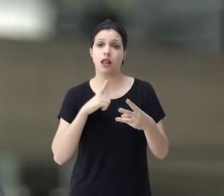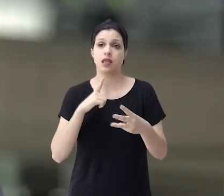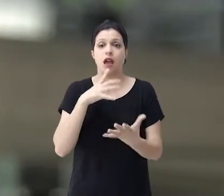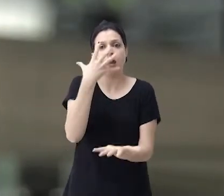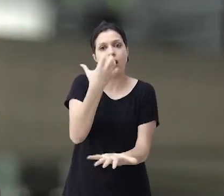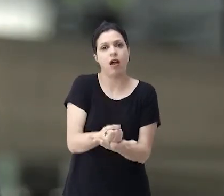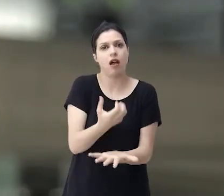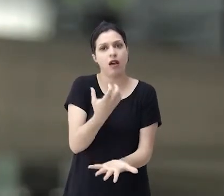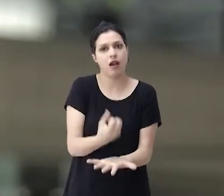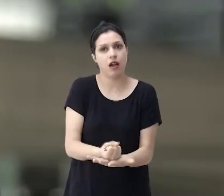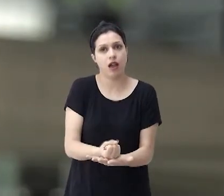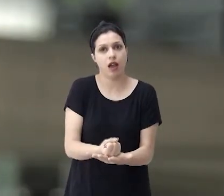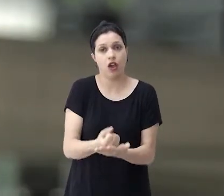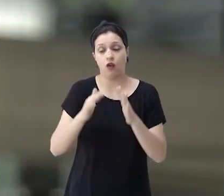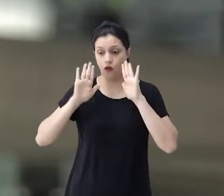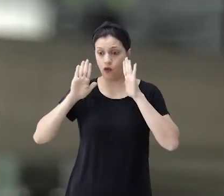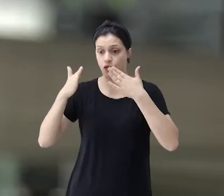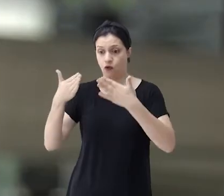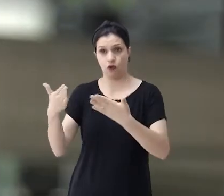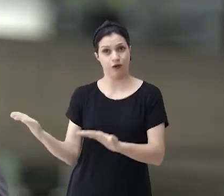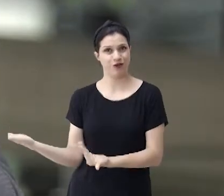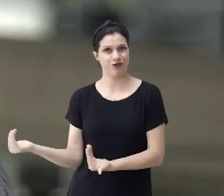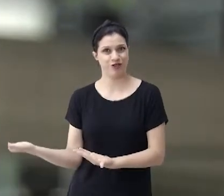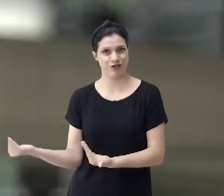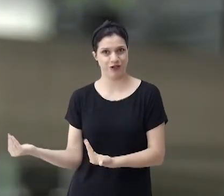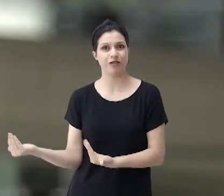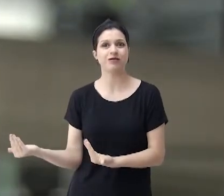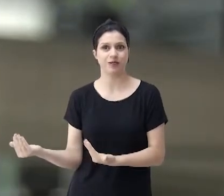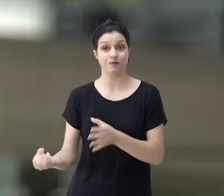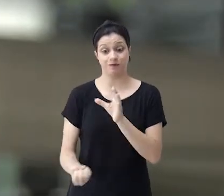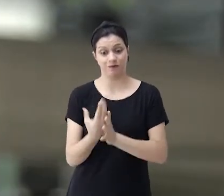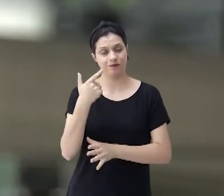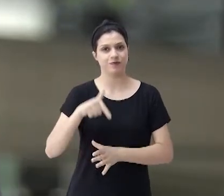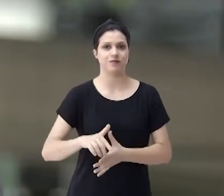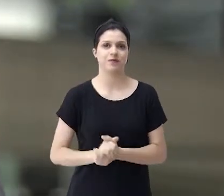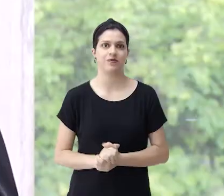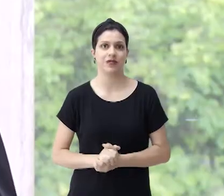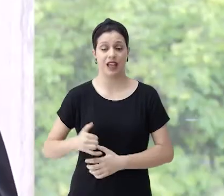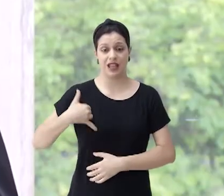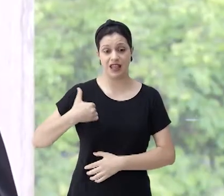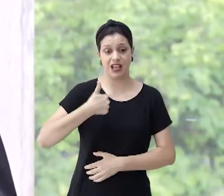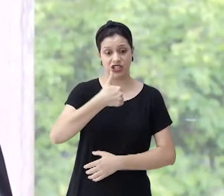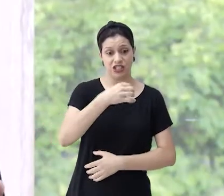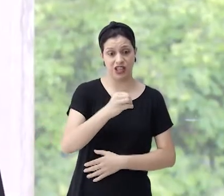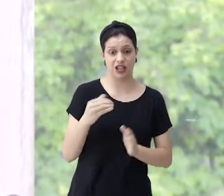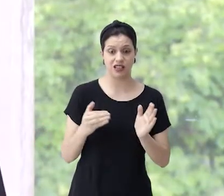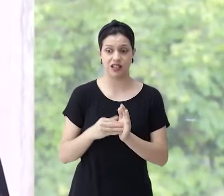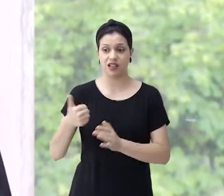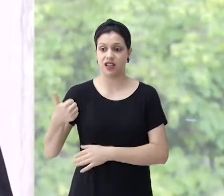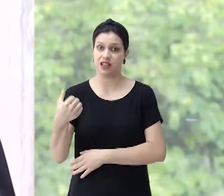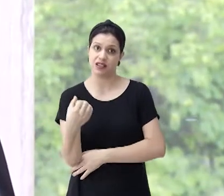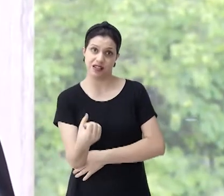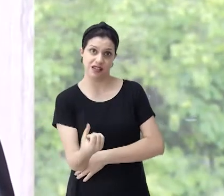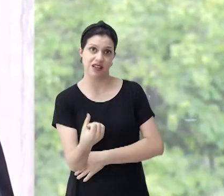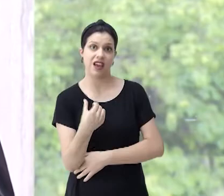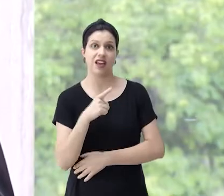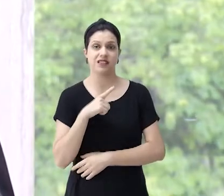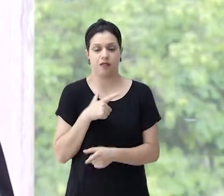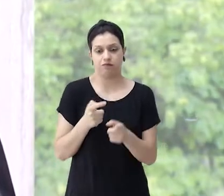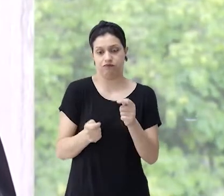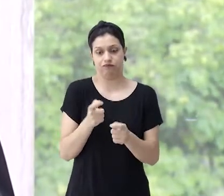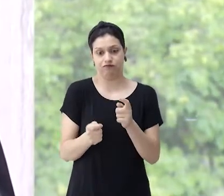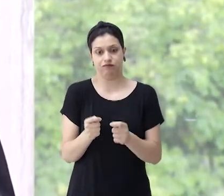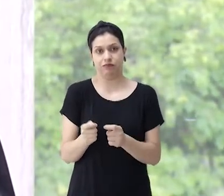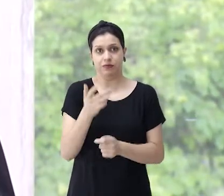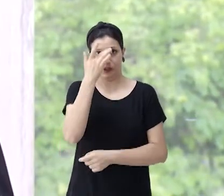aplicativo direcionado ao público jovem foi lançado aqui na Casa de Leis. Voltado ao público de 10 a 16 anos, o